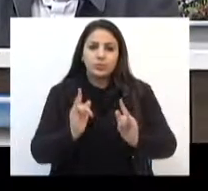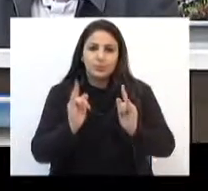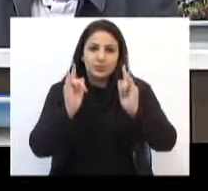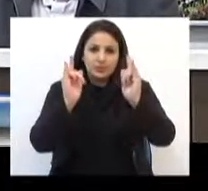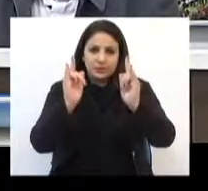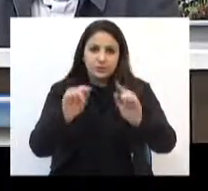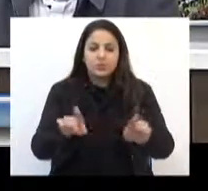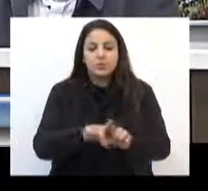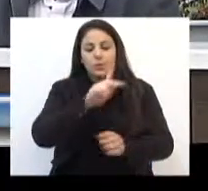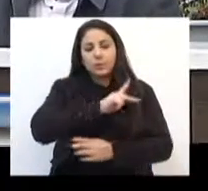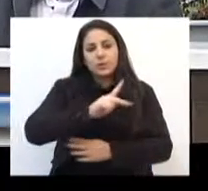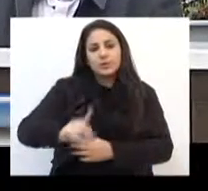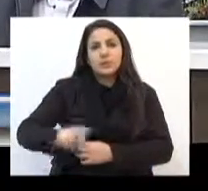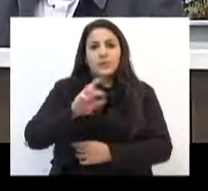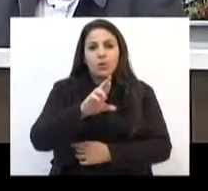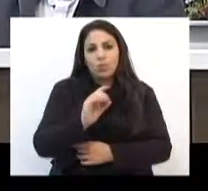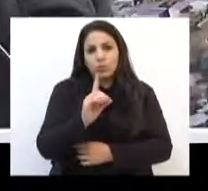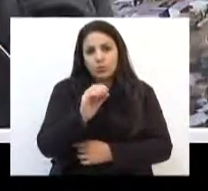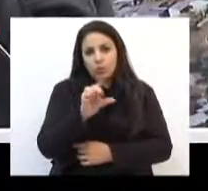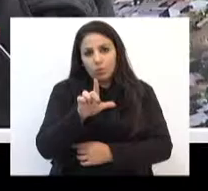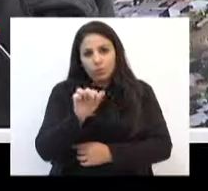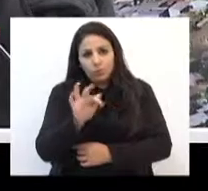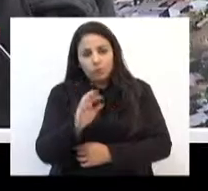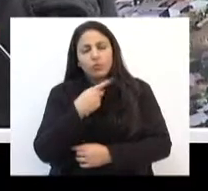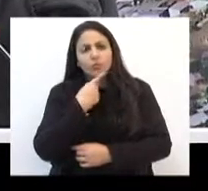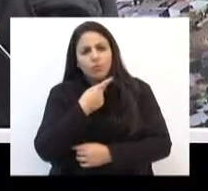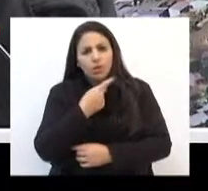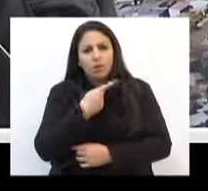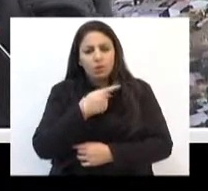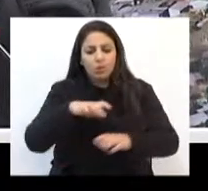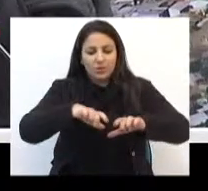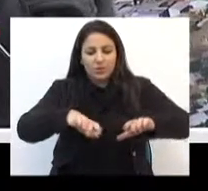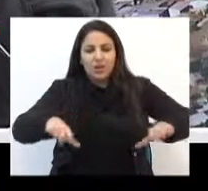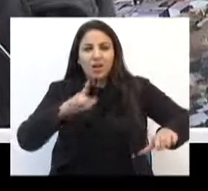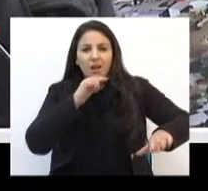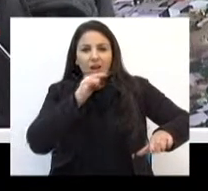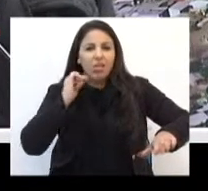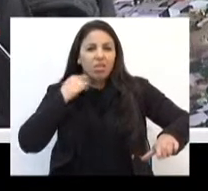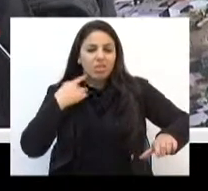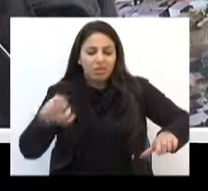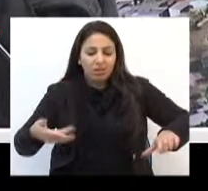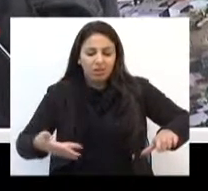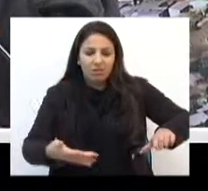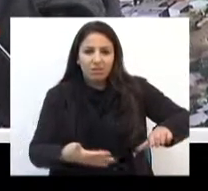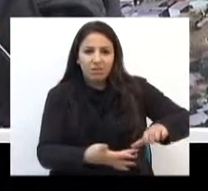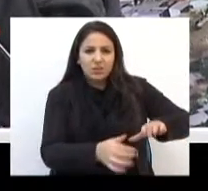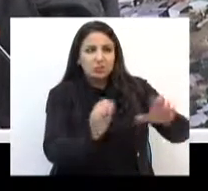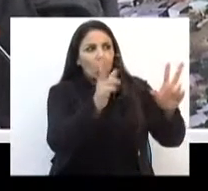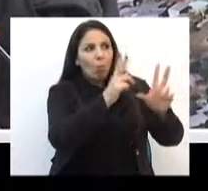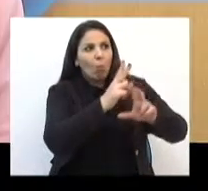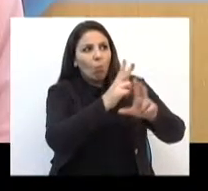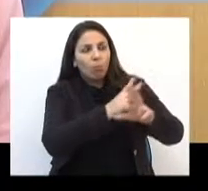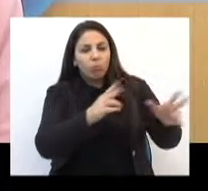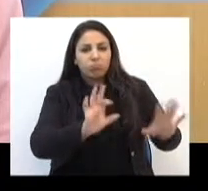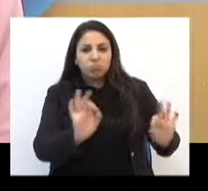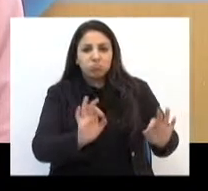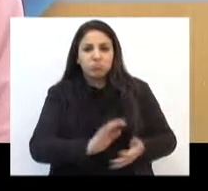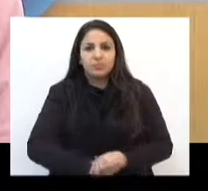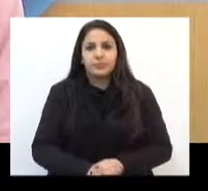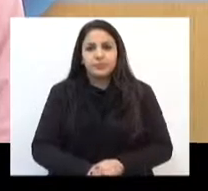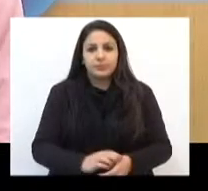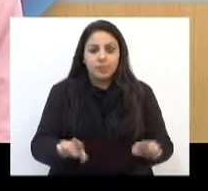de cozinha. A intenção de Cláudio Luiz Rufa Soldá é evitar o despejo incorreto do óleo em ralos